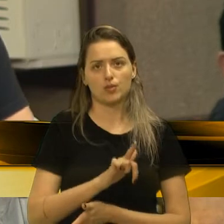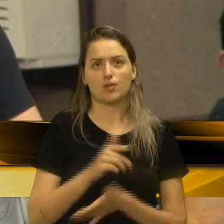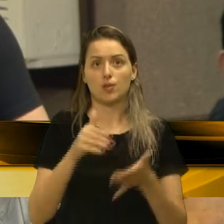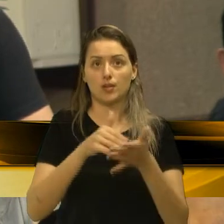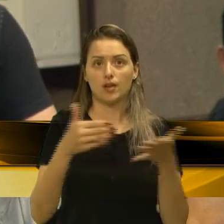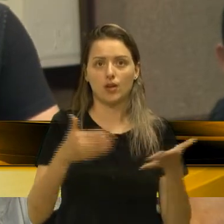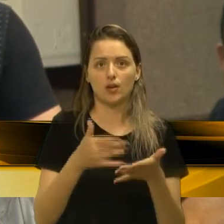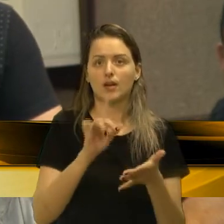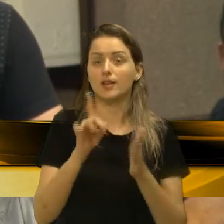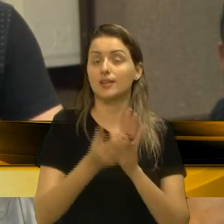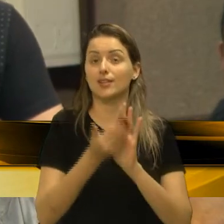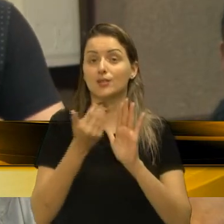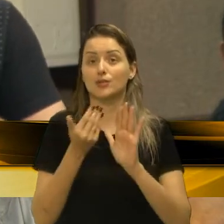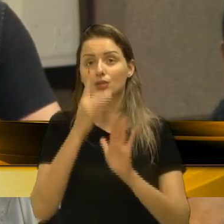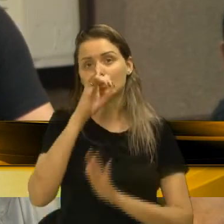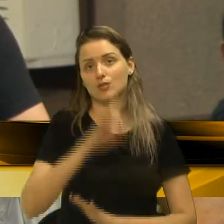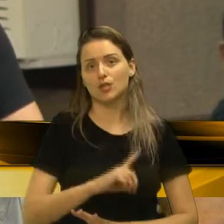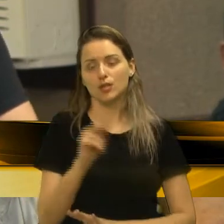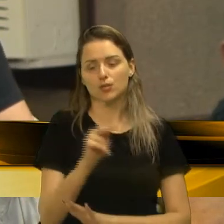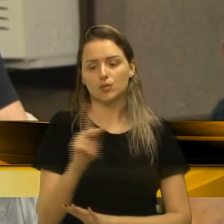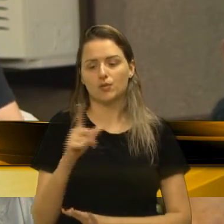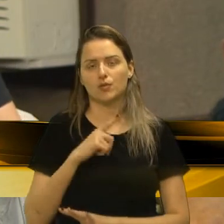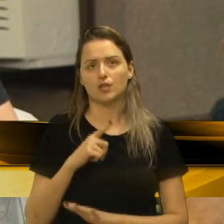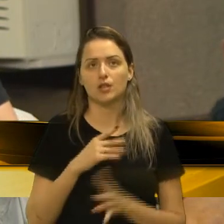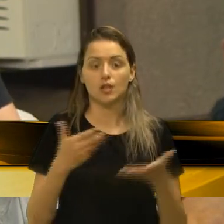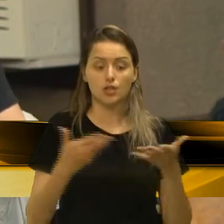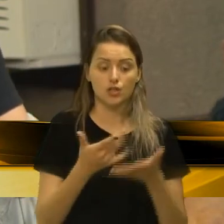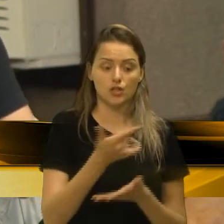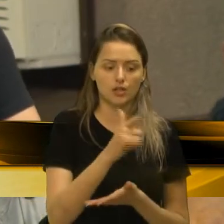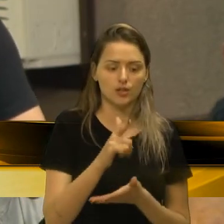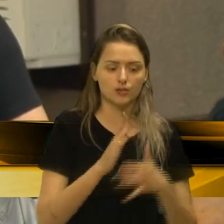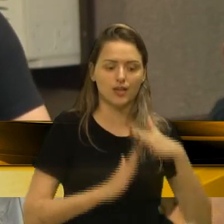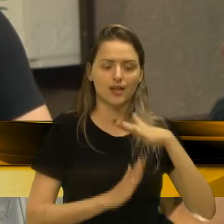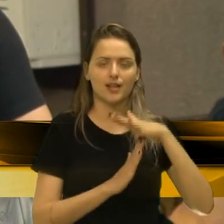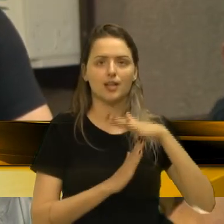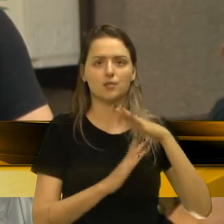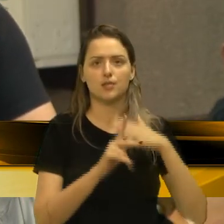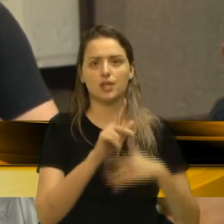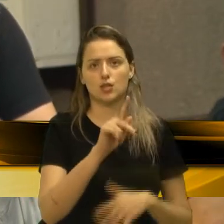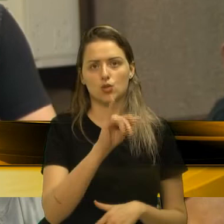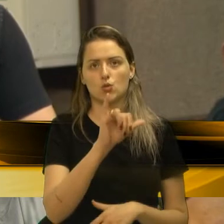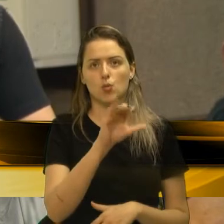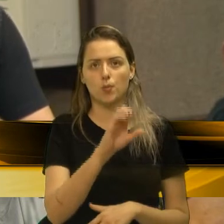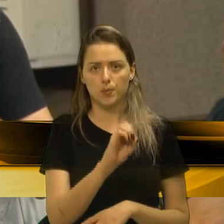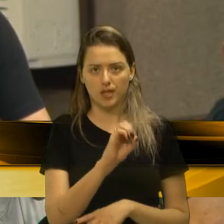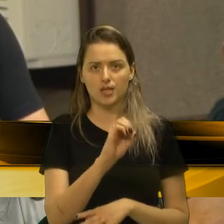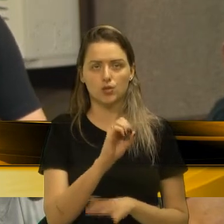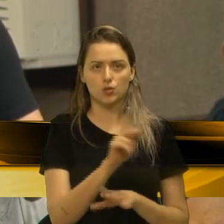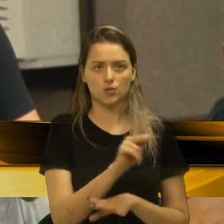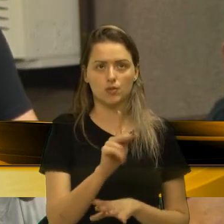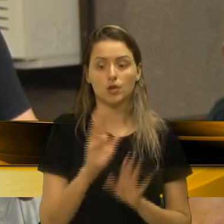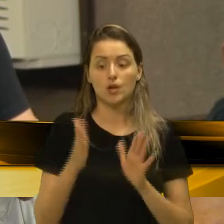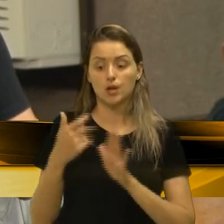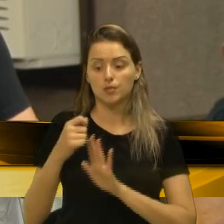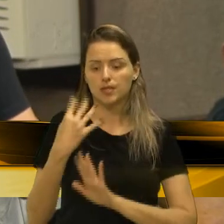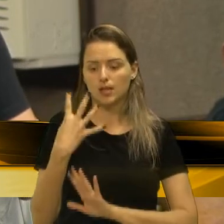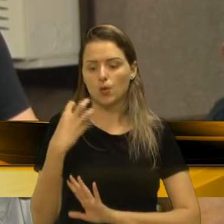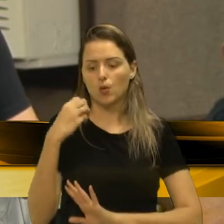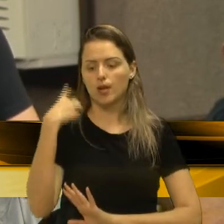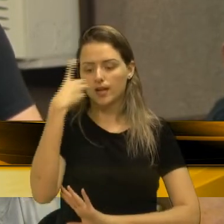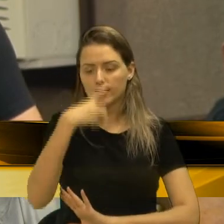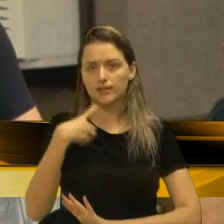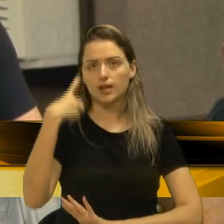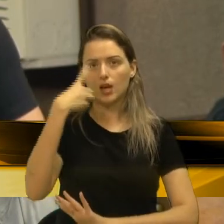não seja retirado. Porque nós já não temos o piso nacional dos professores. Os professores têm que fazer 40 horas para ganhar um salário